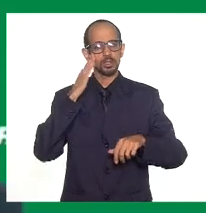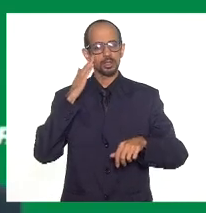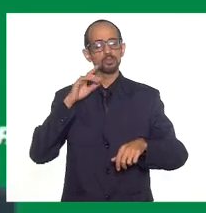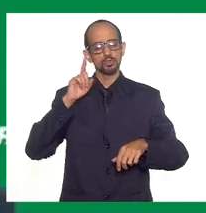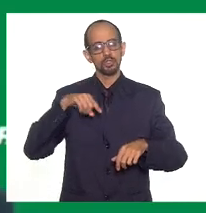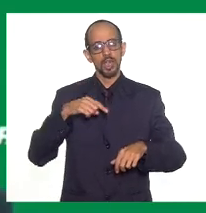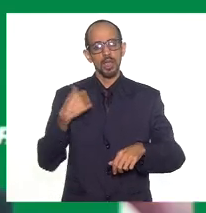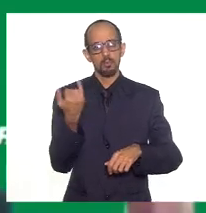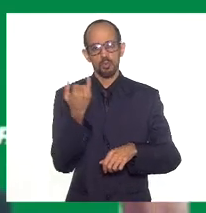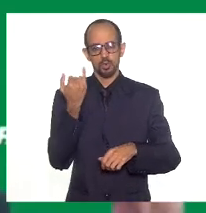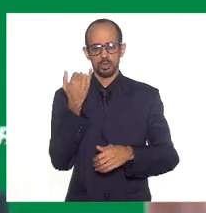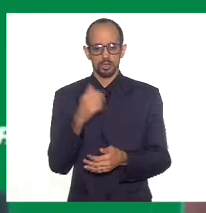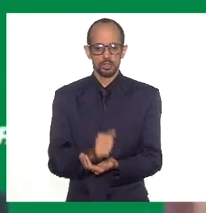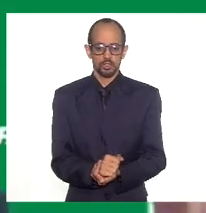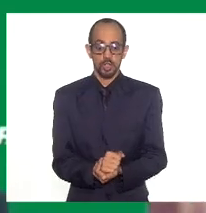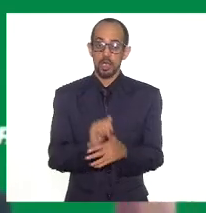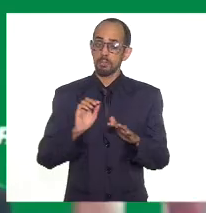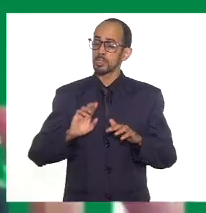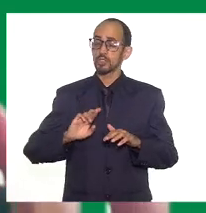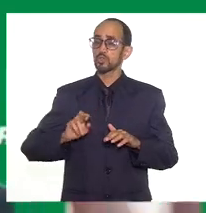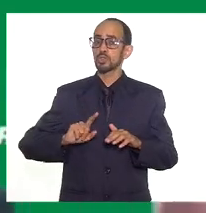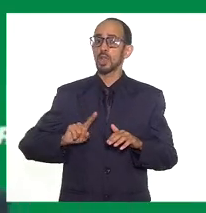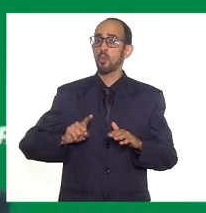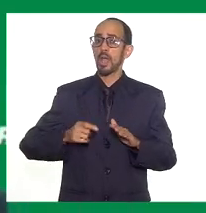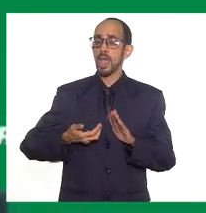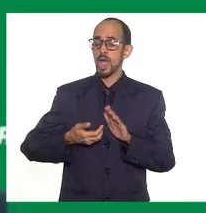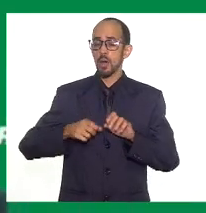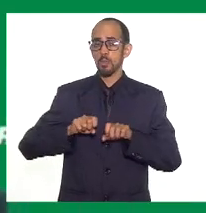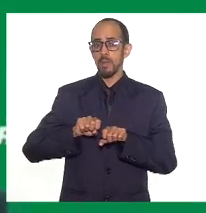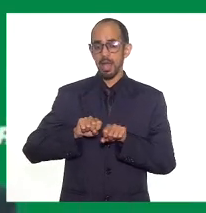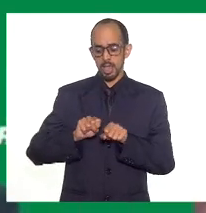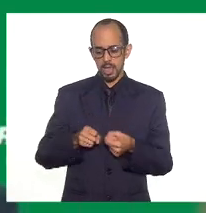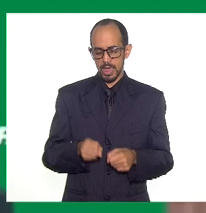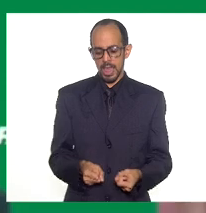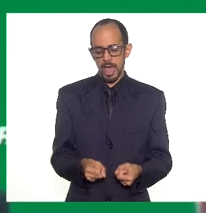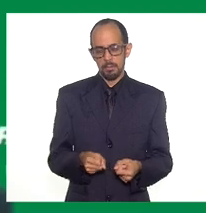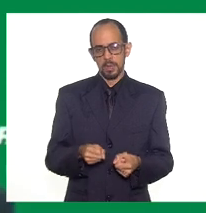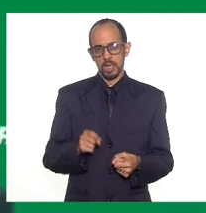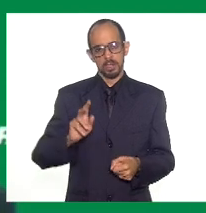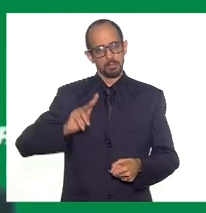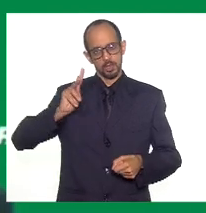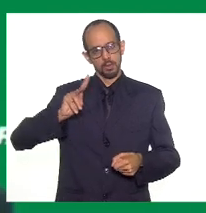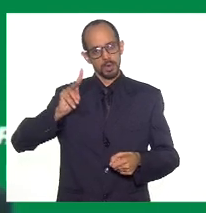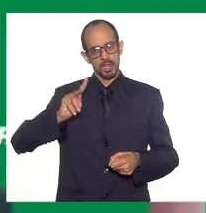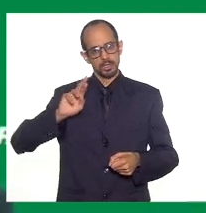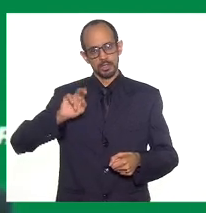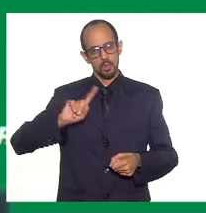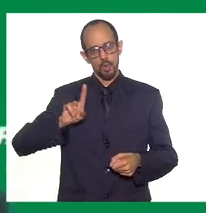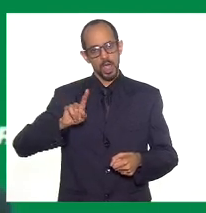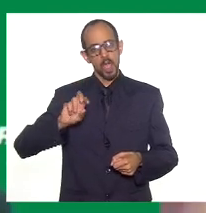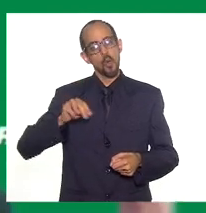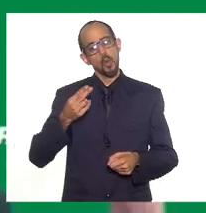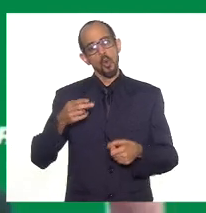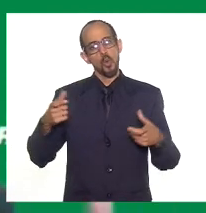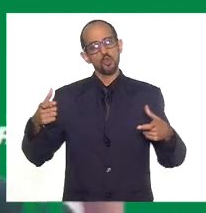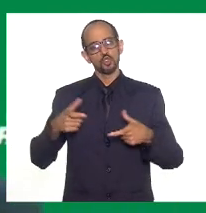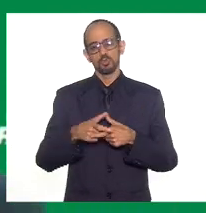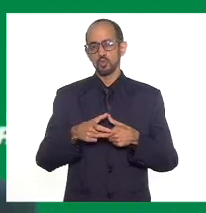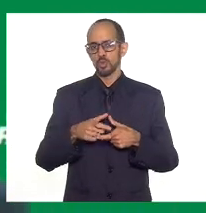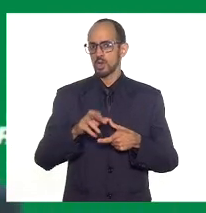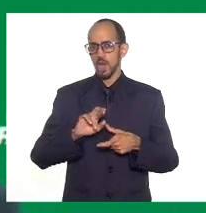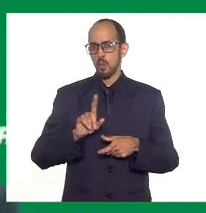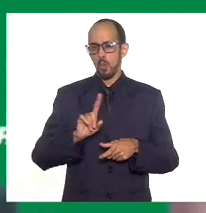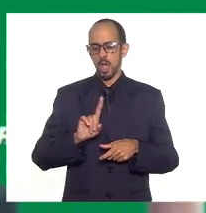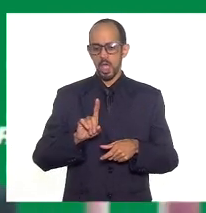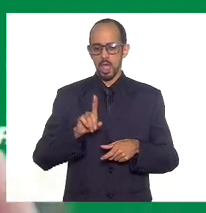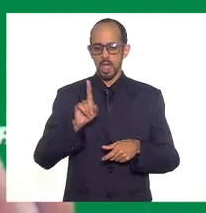é importante ressaltar que isso não é um desmonte e que a Petrobras não está encolhendo. A gente está fazendo o que toda empresa faz, né? A gestão